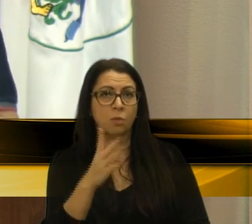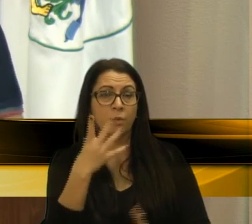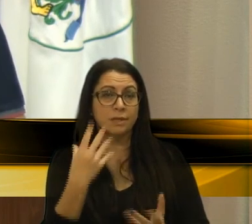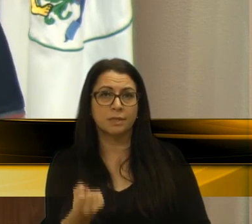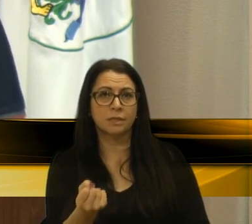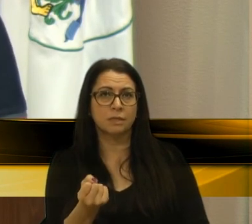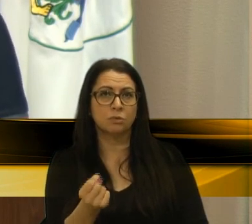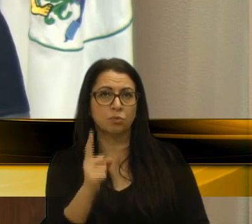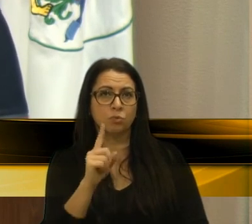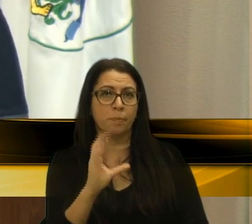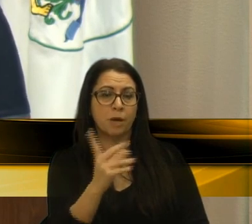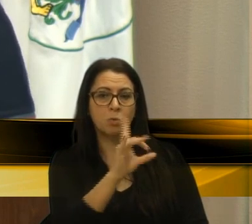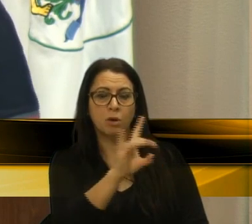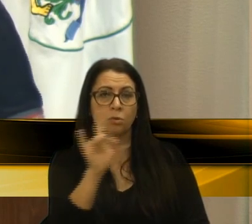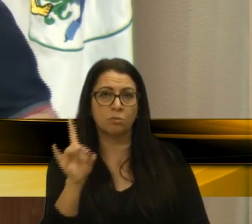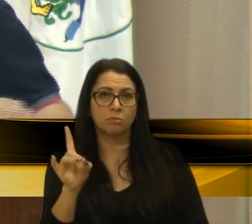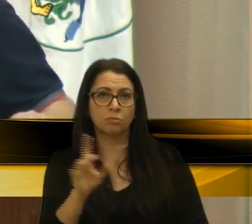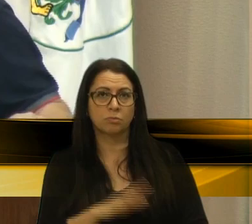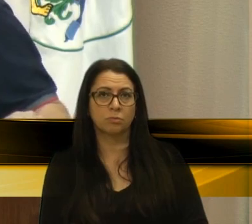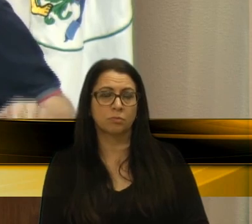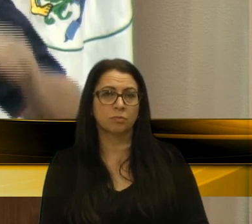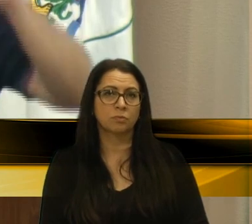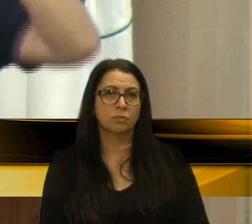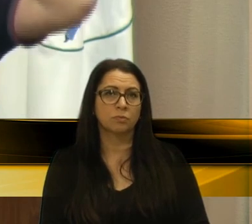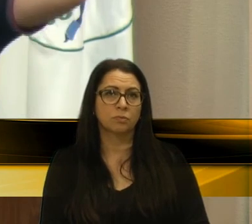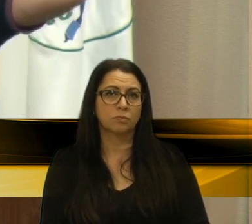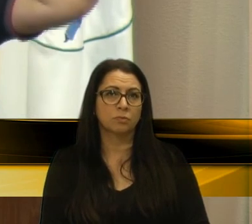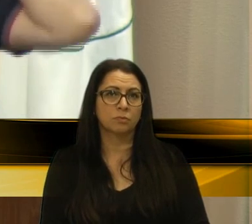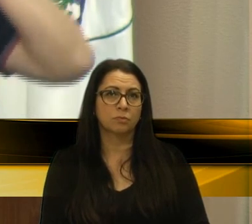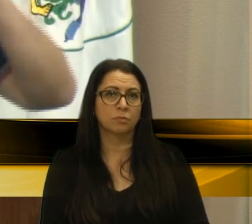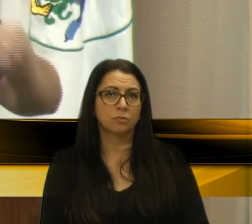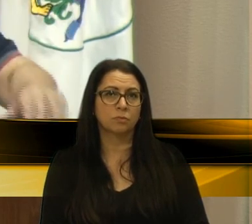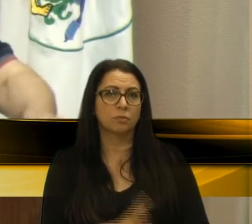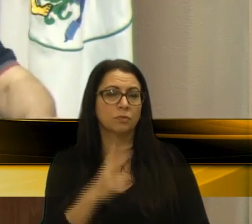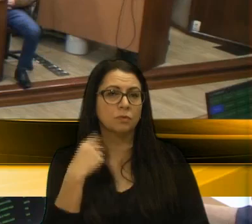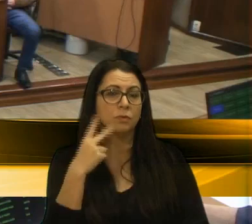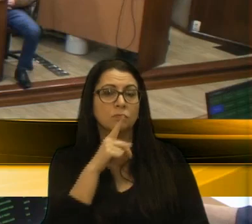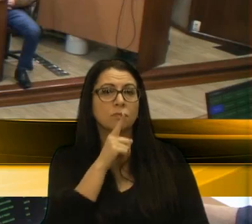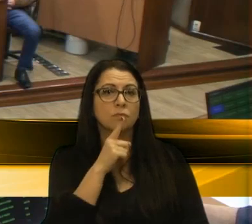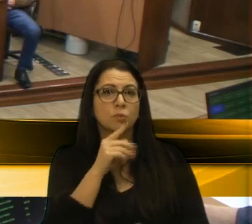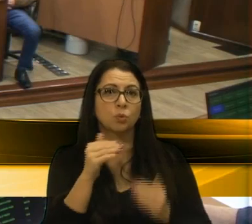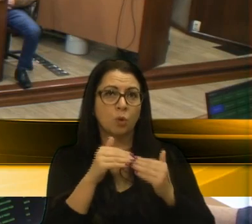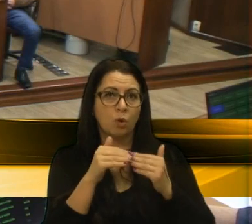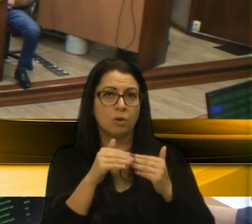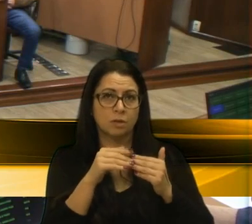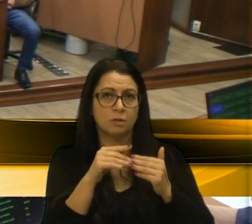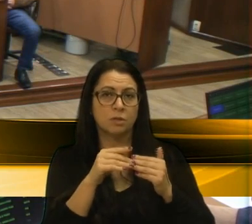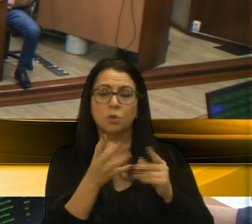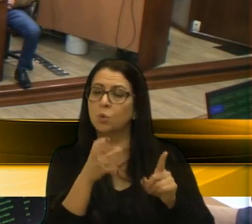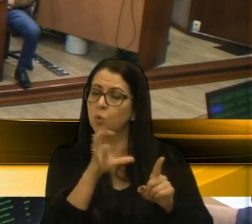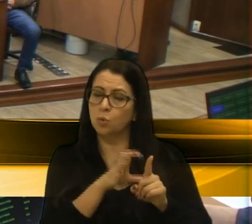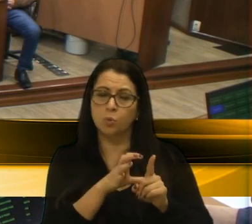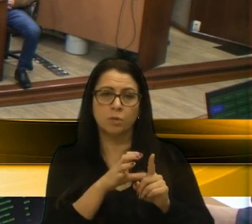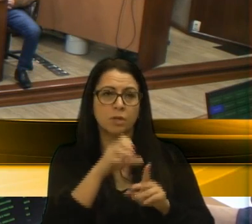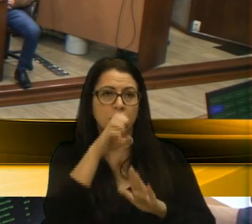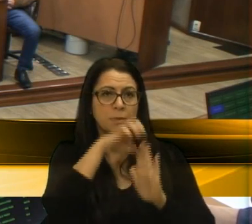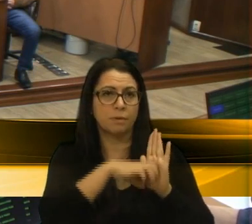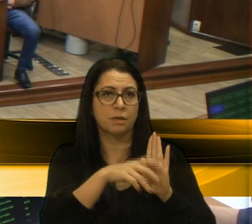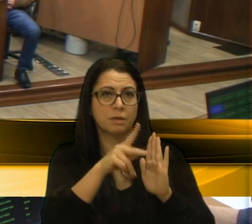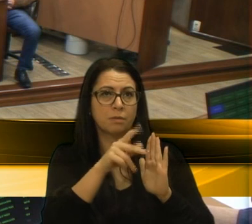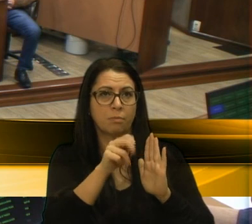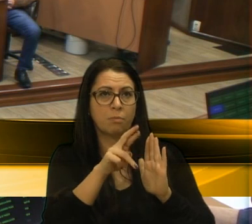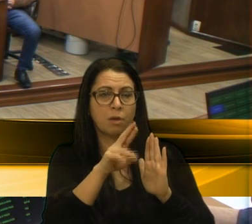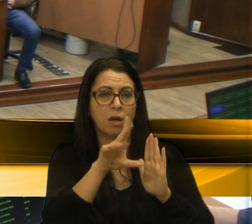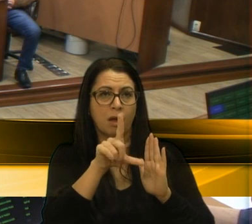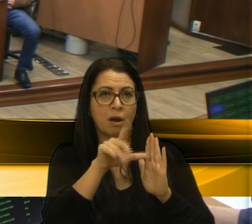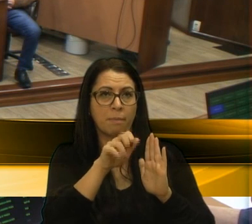de 1 milhão cada um para emendas parlamentares. Sua parte, vereador Felipe. Vereador Alberto, eu concordo 100% com o que o senhor disse, sou contrário às emendas parlamentares, já defendi isso